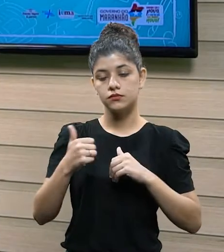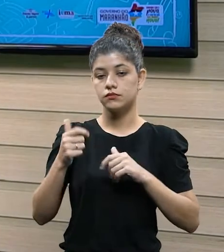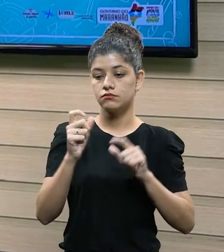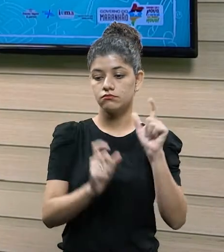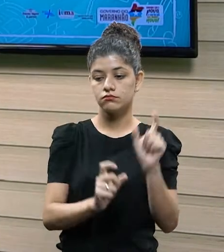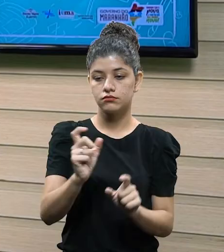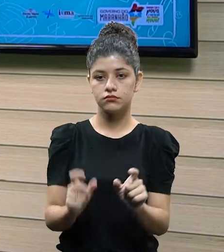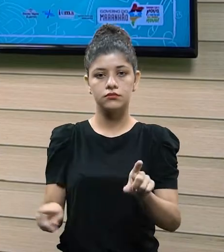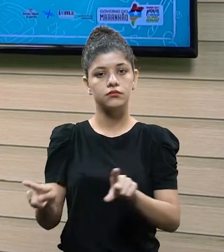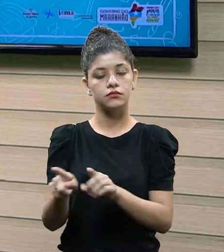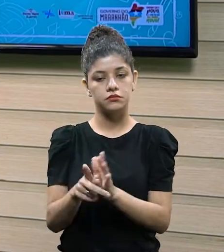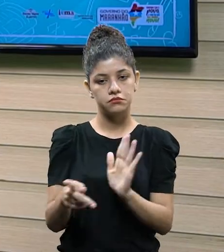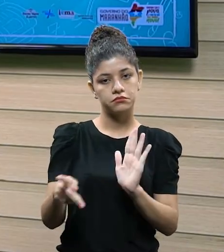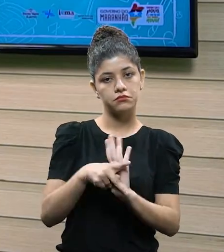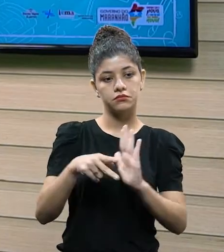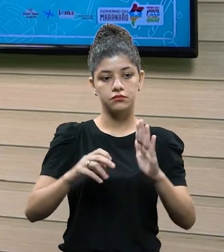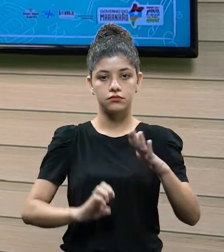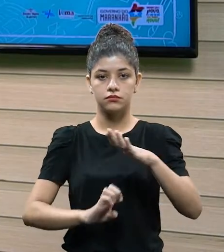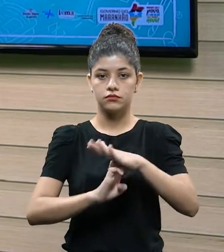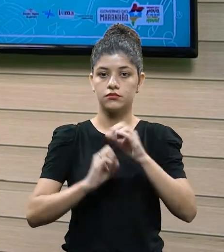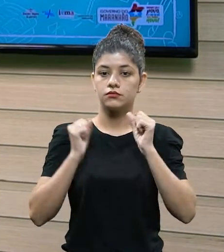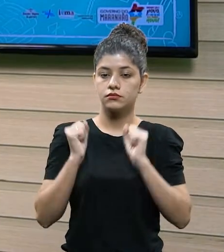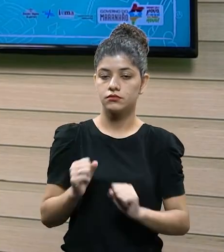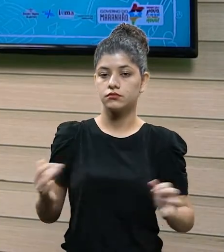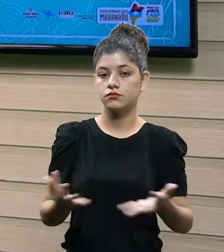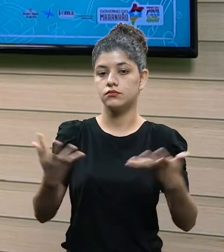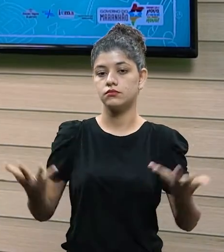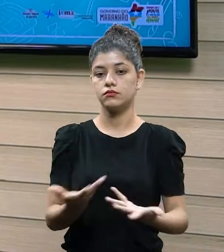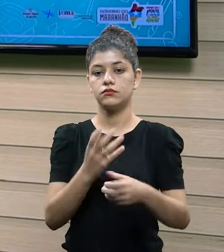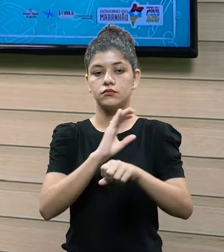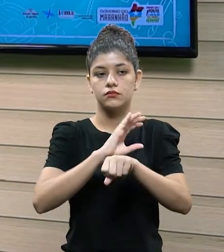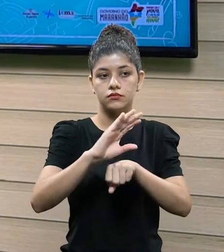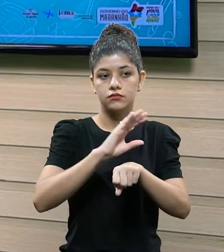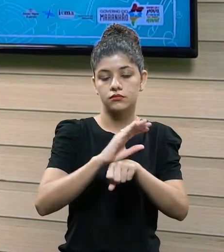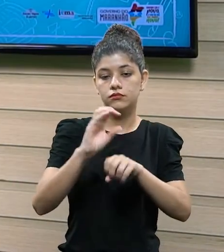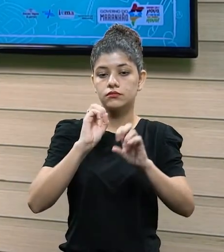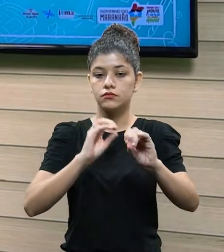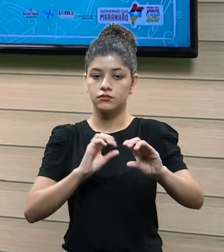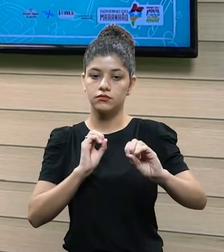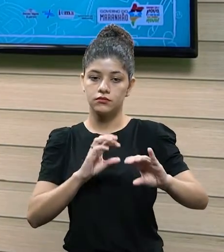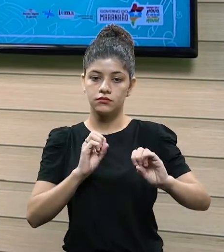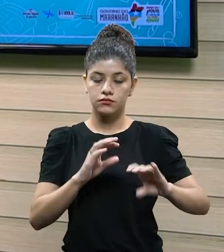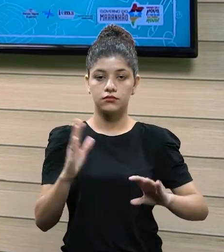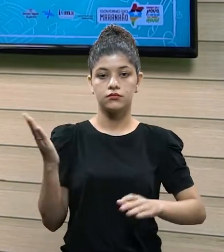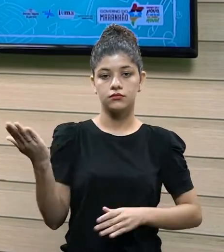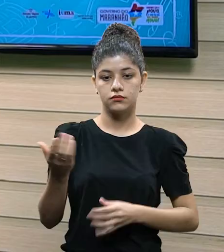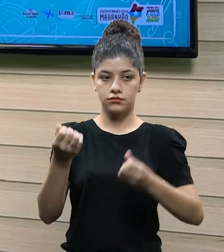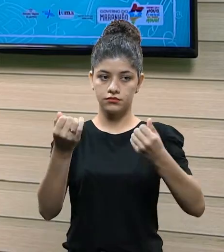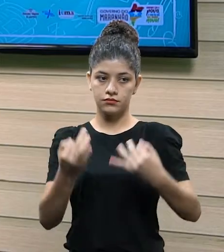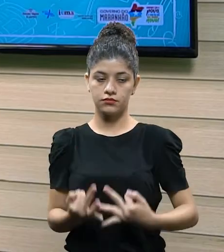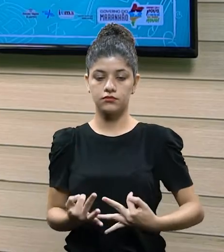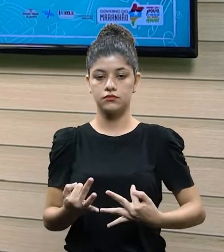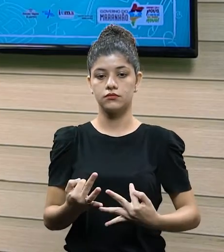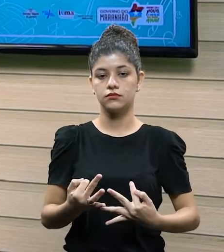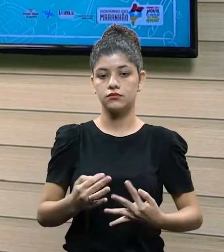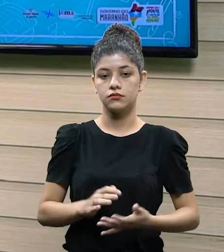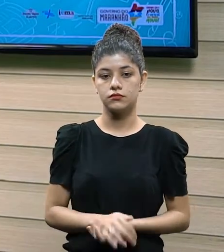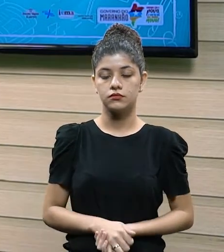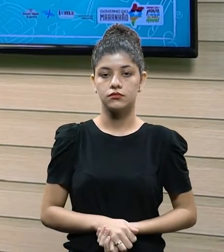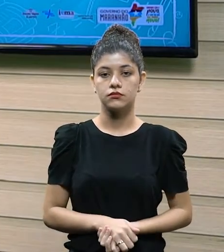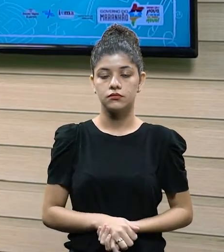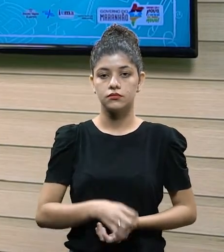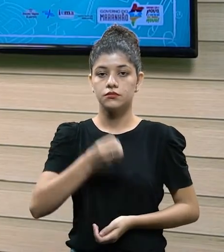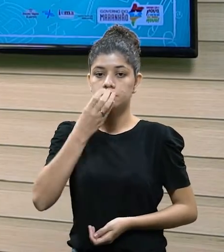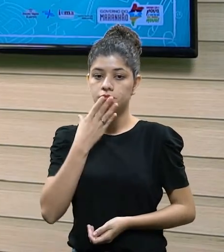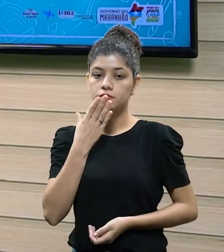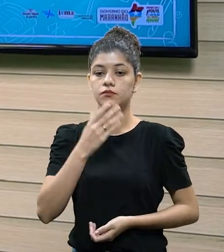Estimular mesmo. A própria empresa pode estimular, oferecendo cursos, treinamento. Nós já falamos isso na questão do treinamento. O treinamento não é custo,